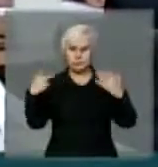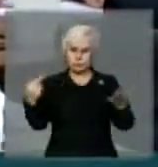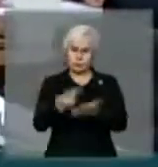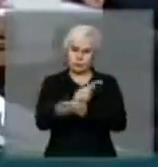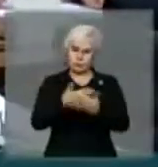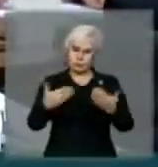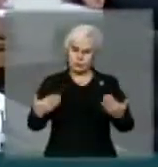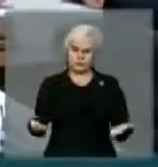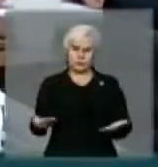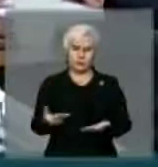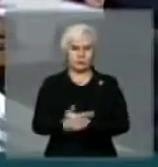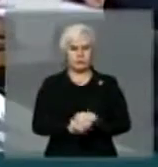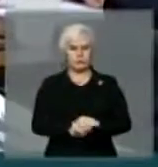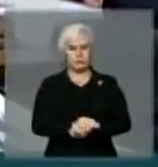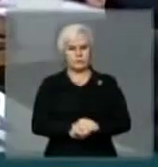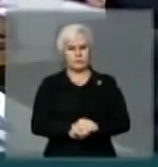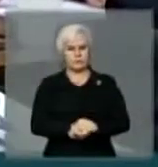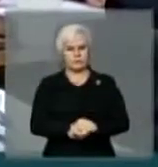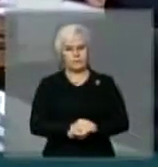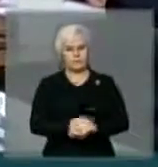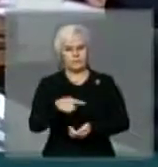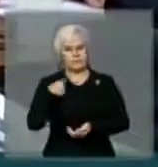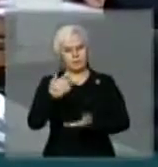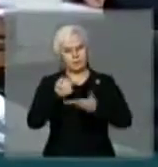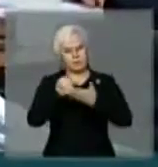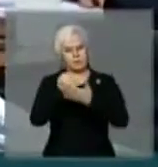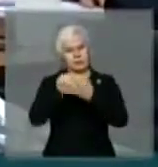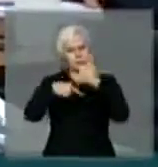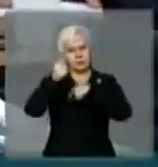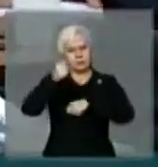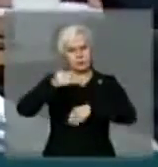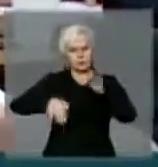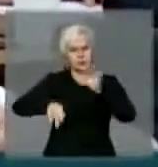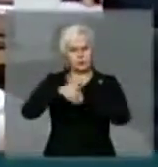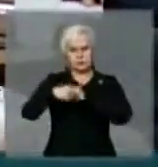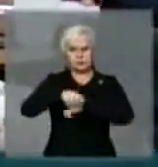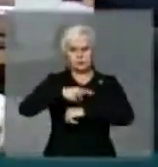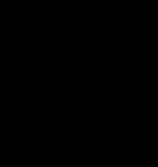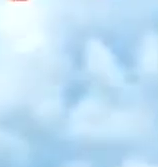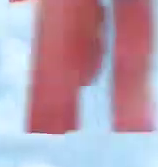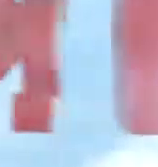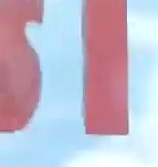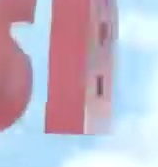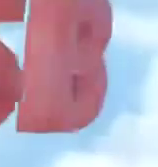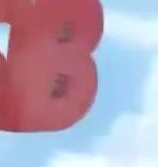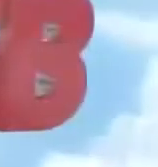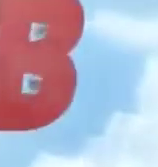acertaremos o passo do crescimento, do desenvolvimento e de justiça do nosso país. Obrigado.